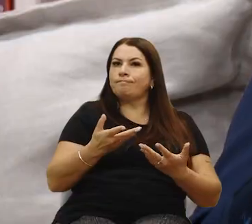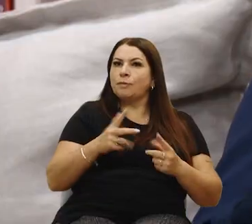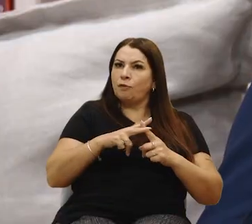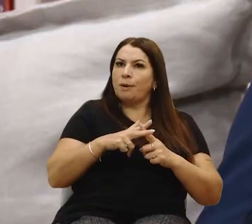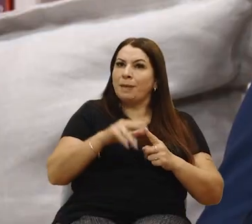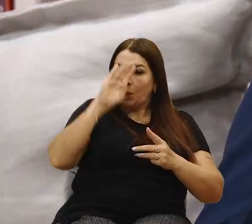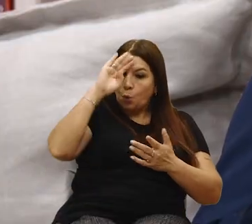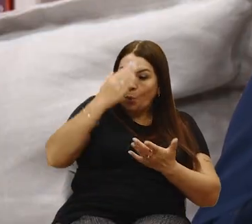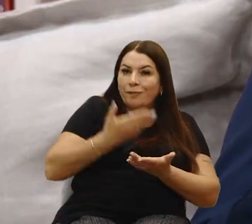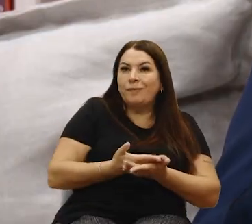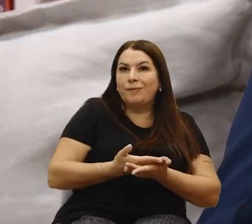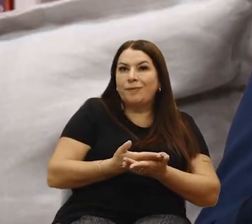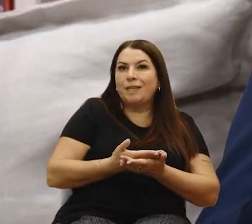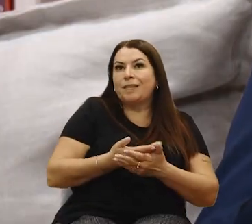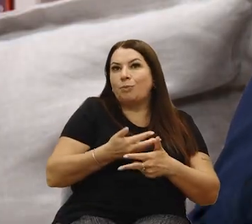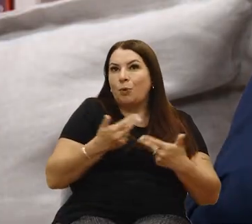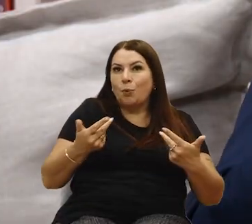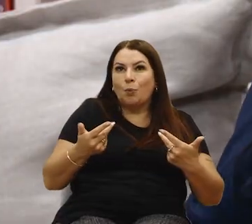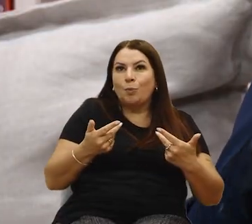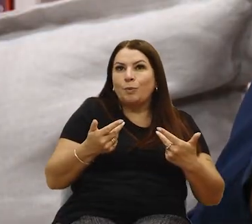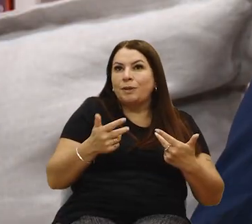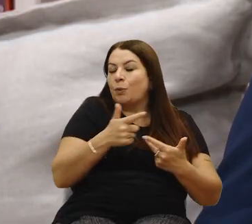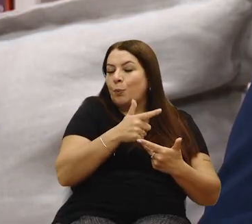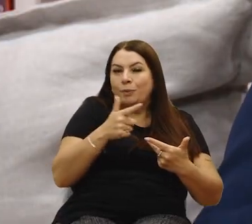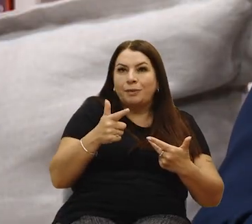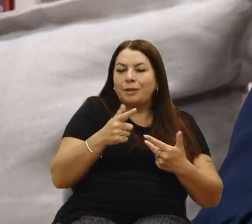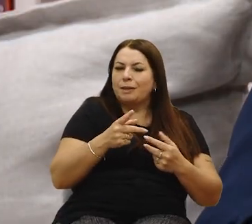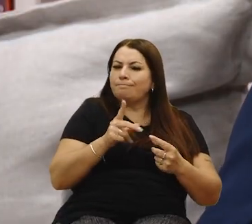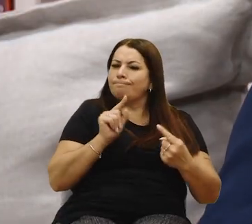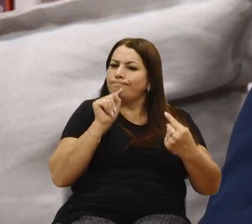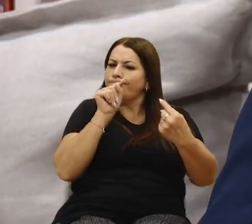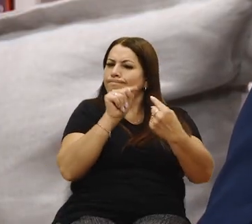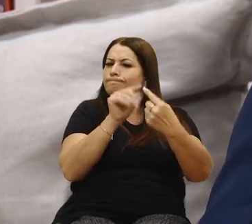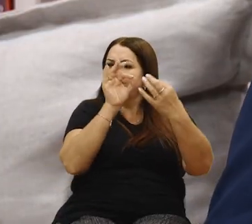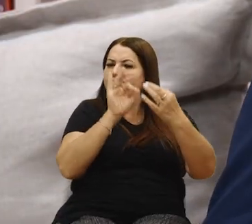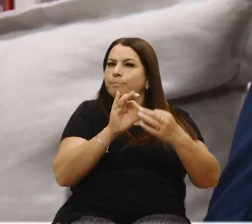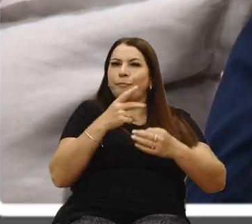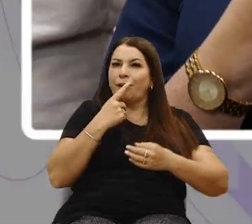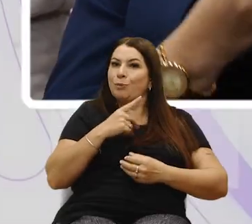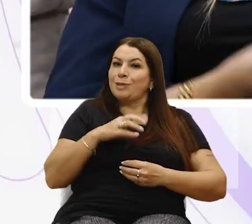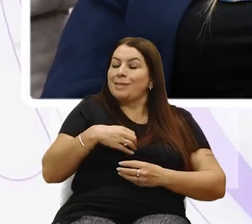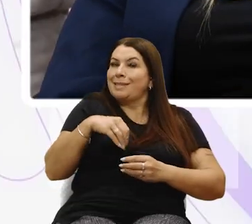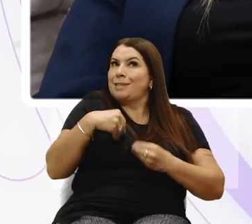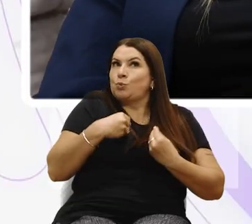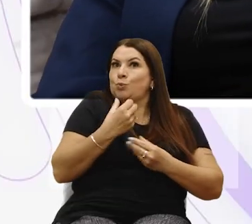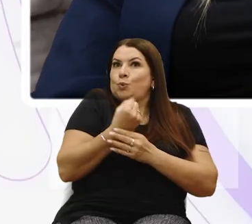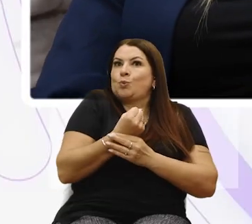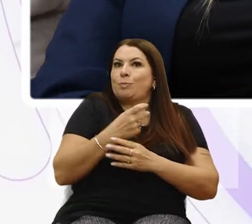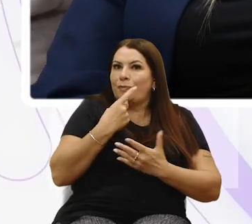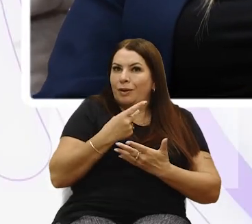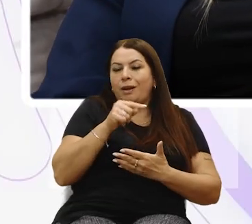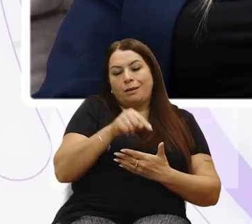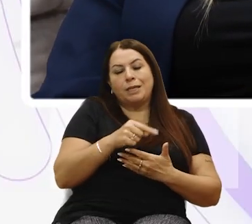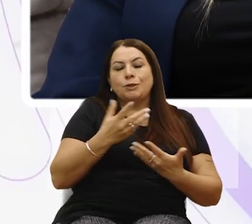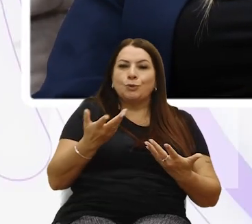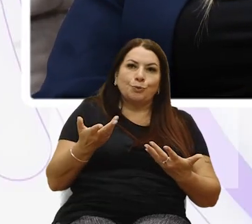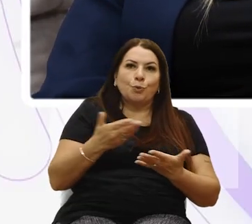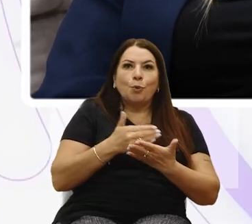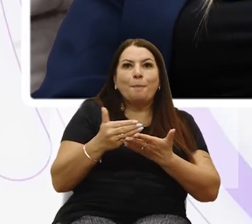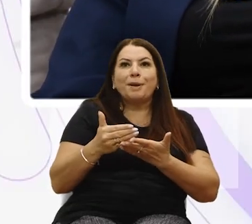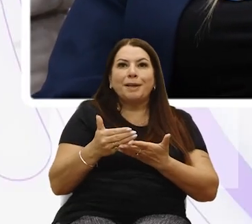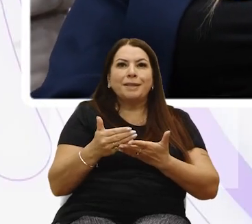ferramenta confiável, algo que elas não se identifiquem para falar, eu acho que isso